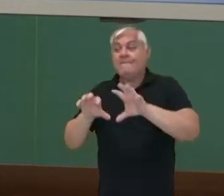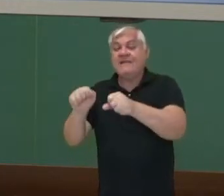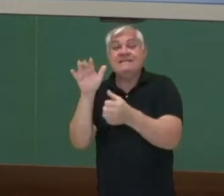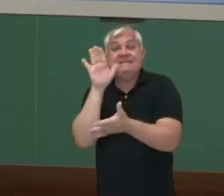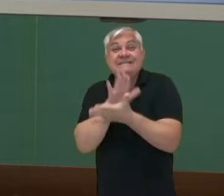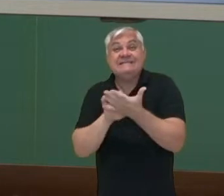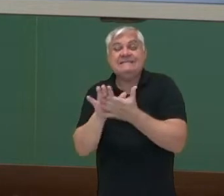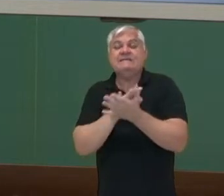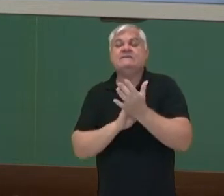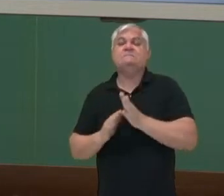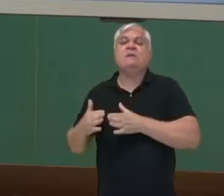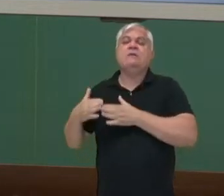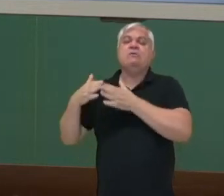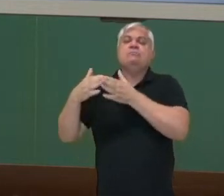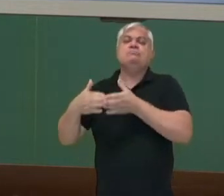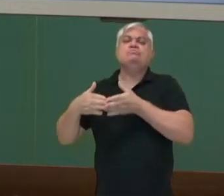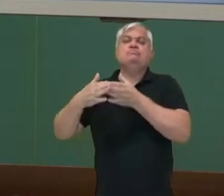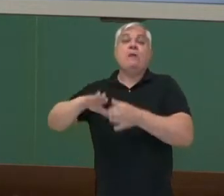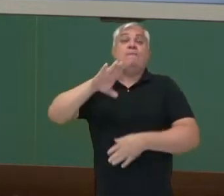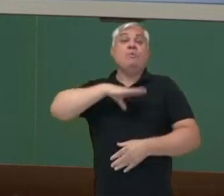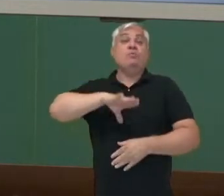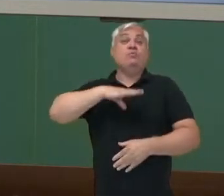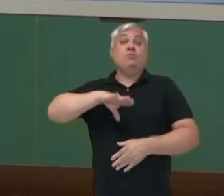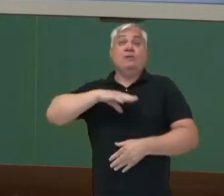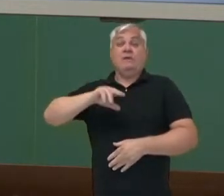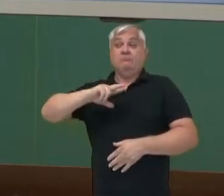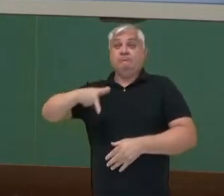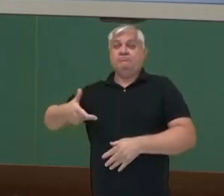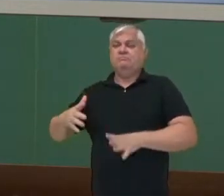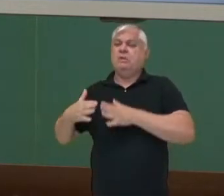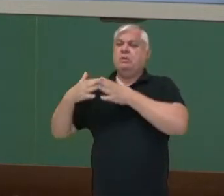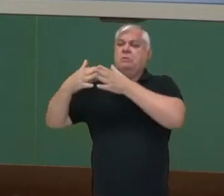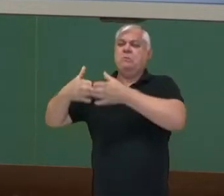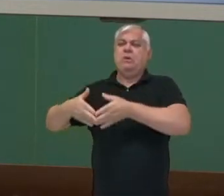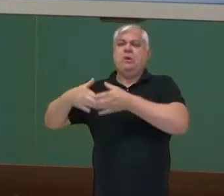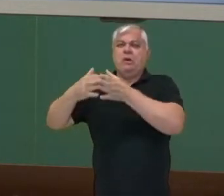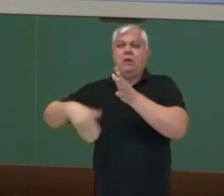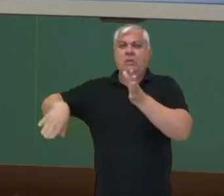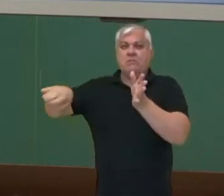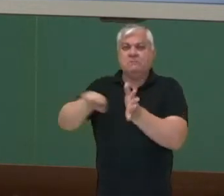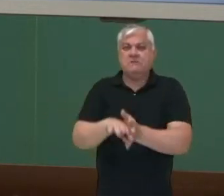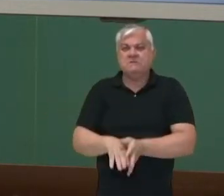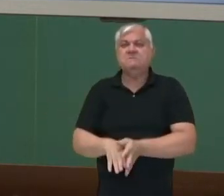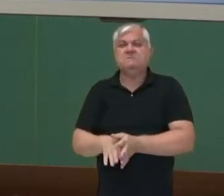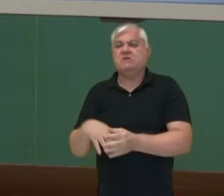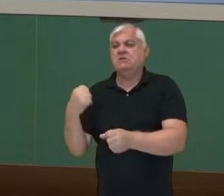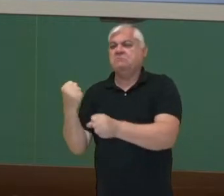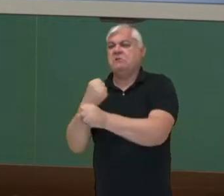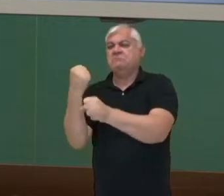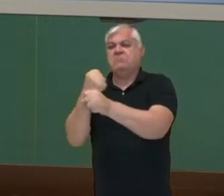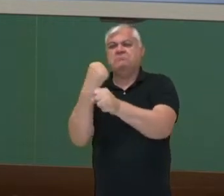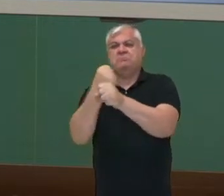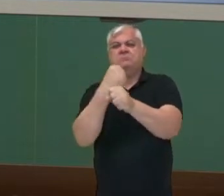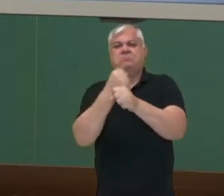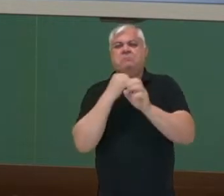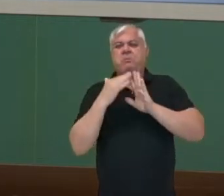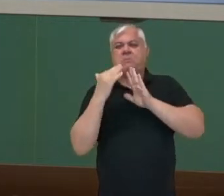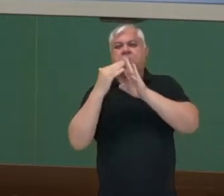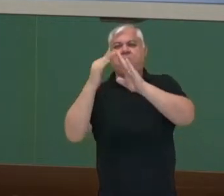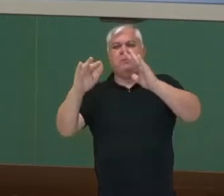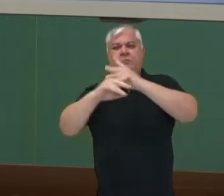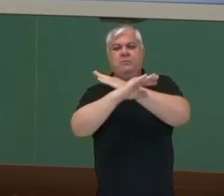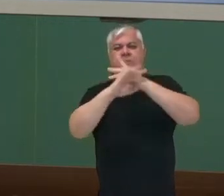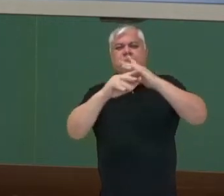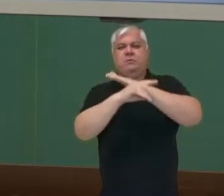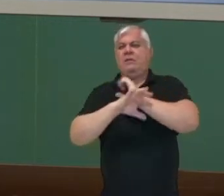a colonização, muda a forma de ocupação. Surgem os núcleos urbanos, as cidades, as indústrias, tudo isso